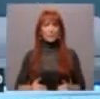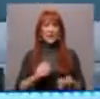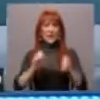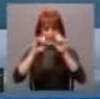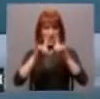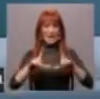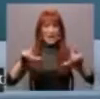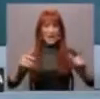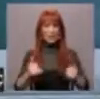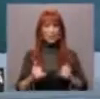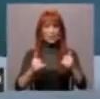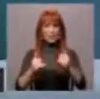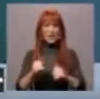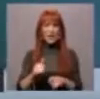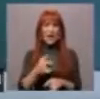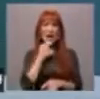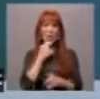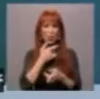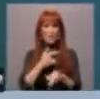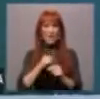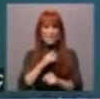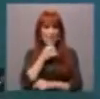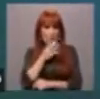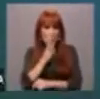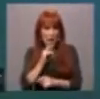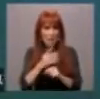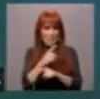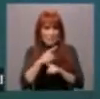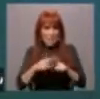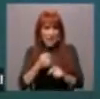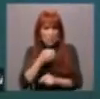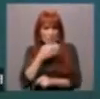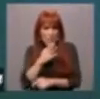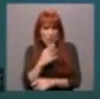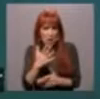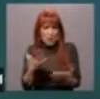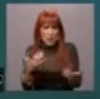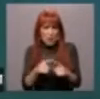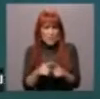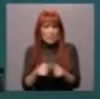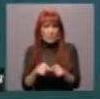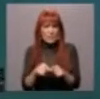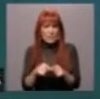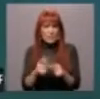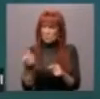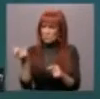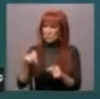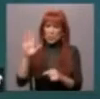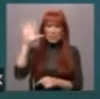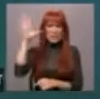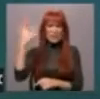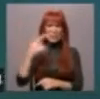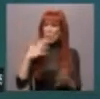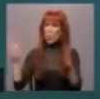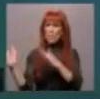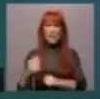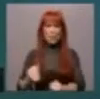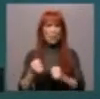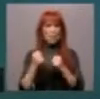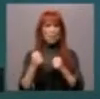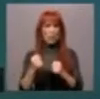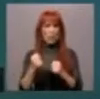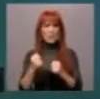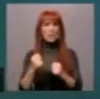Direto para Albufeira, esta madrugada, a meio da madrugada, registrou-se um fenómeno meteorológico com ventos fortes